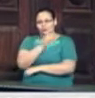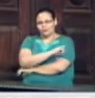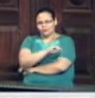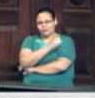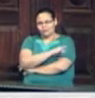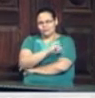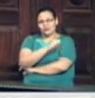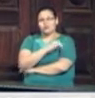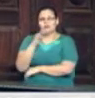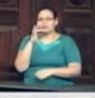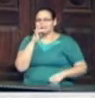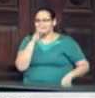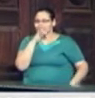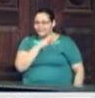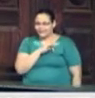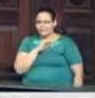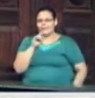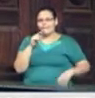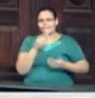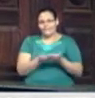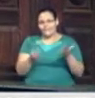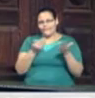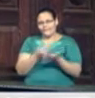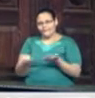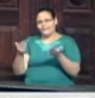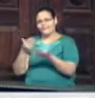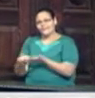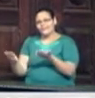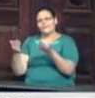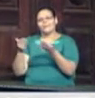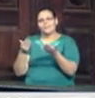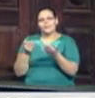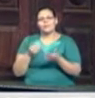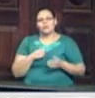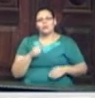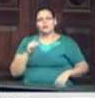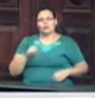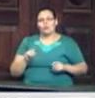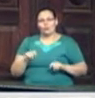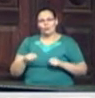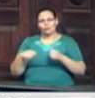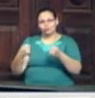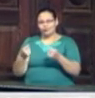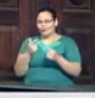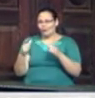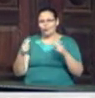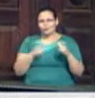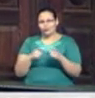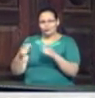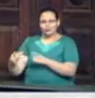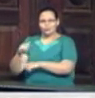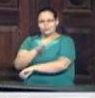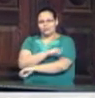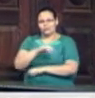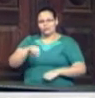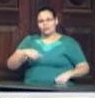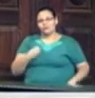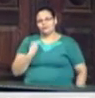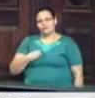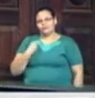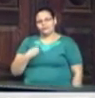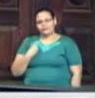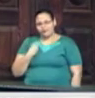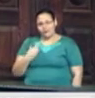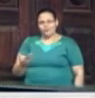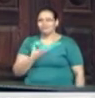Janeiro significará a perda também por cascata de controle em outras regiões do Brasil. Vivemos a maior recessão